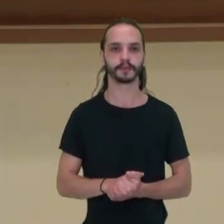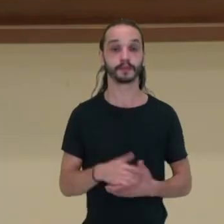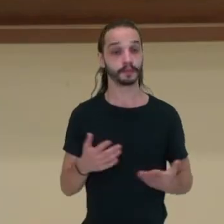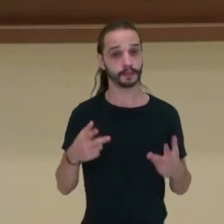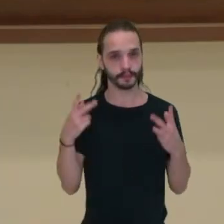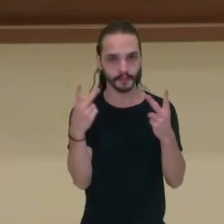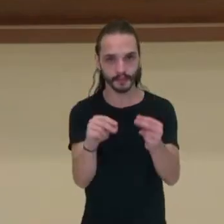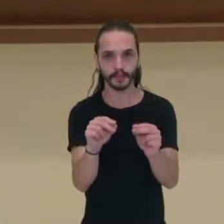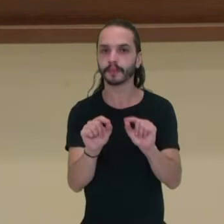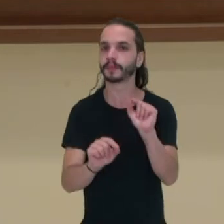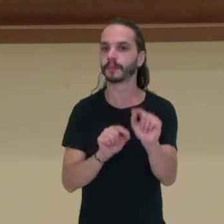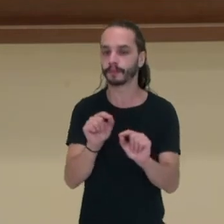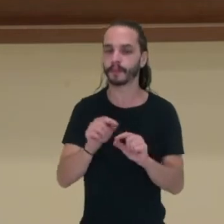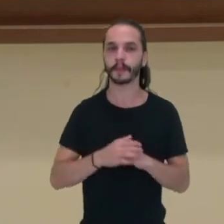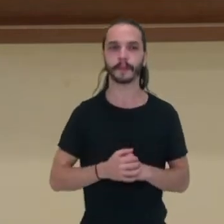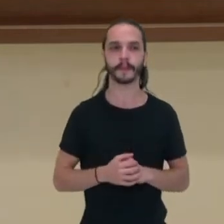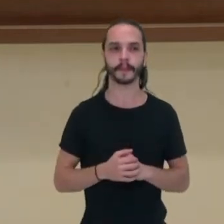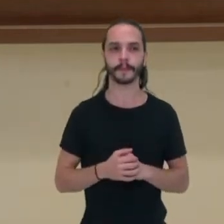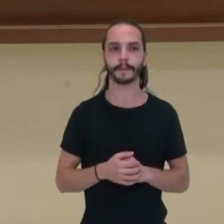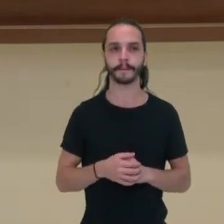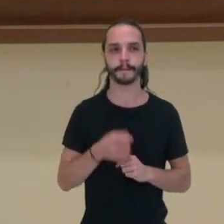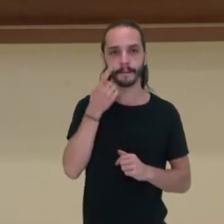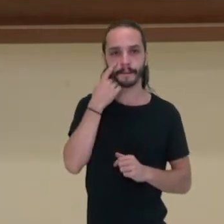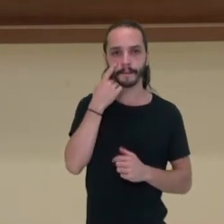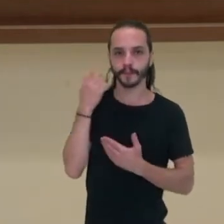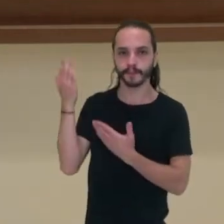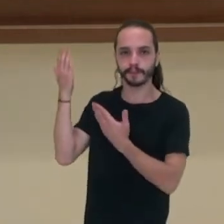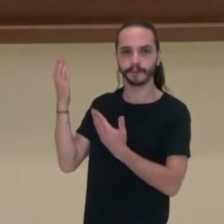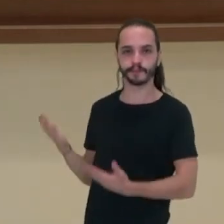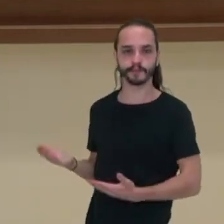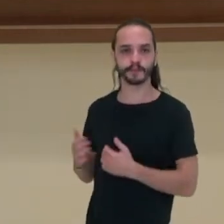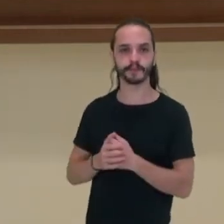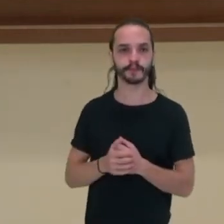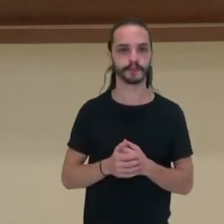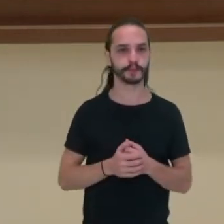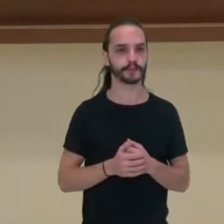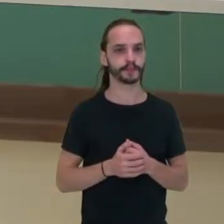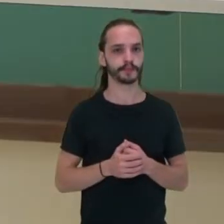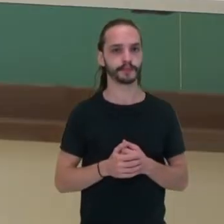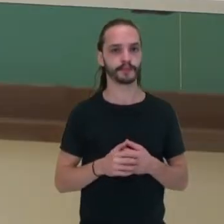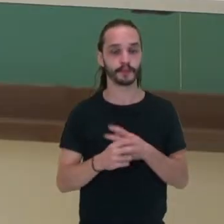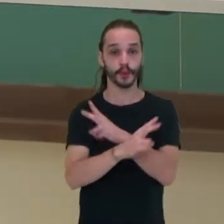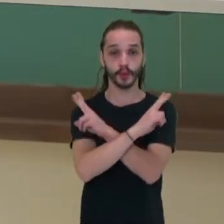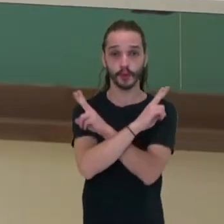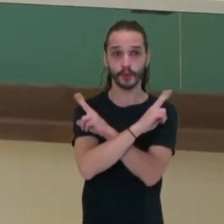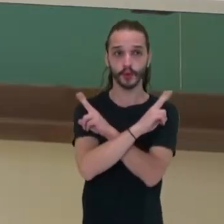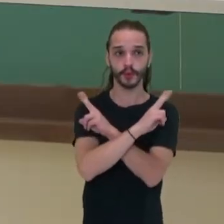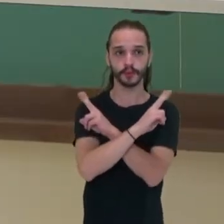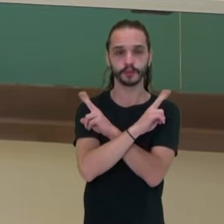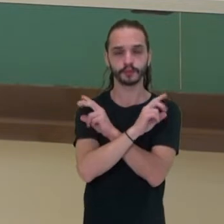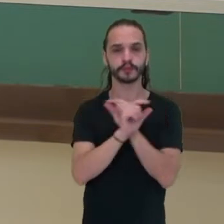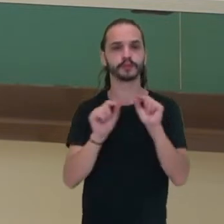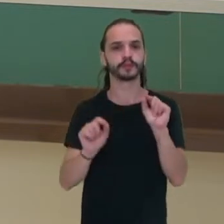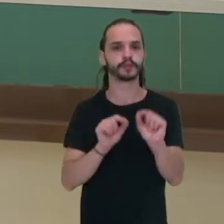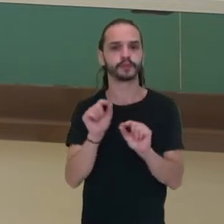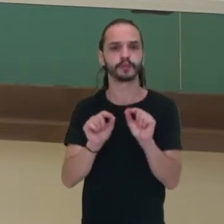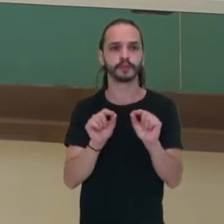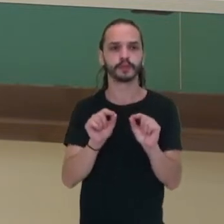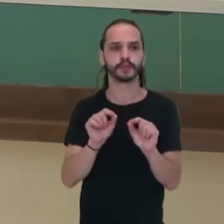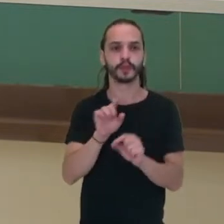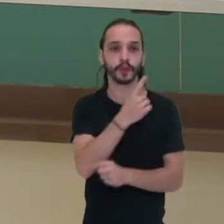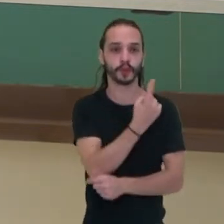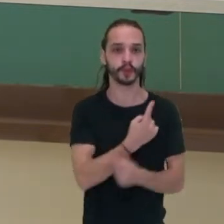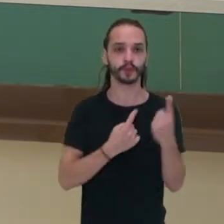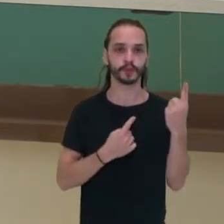Então vamos lá, gente. Vamos considerar aqui, considerando os cromossomos homólogos, né? Sendo que um deles